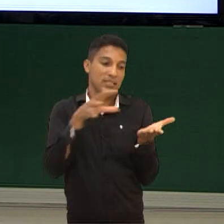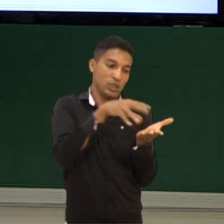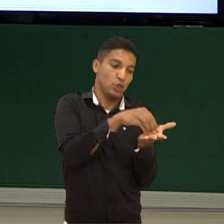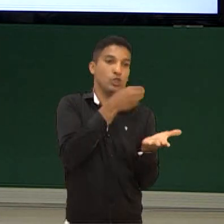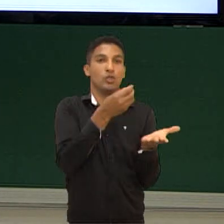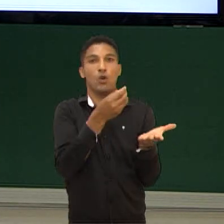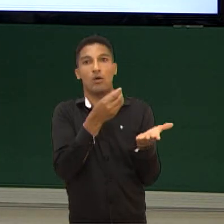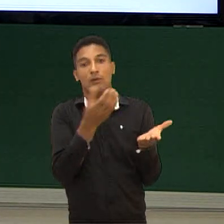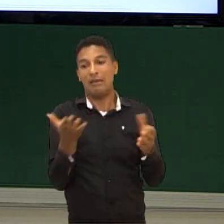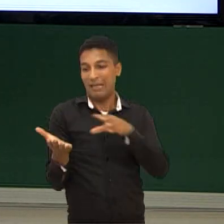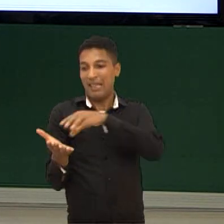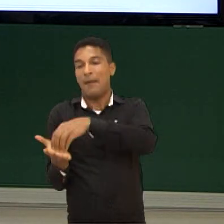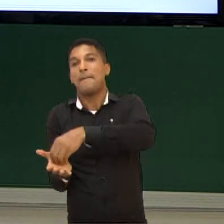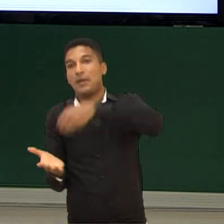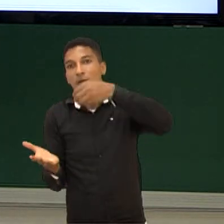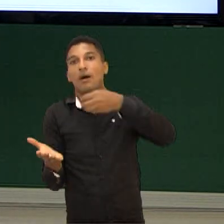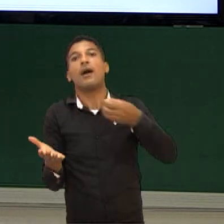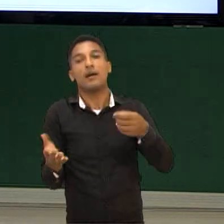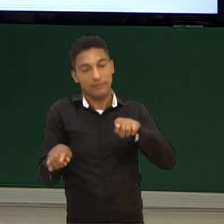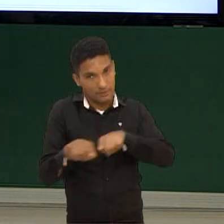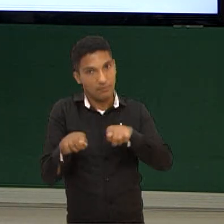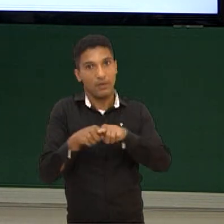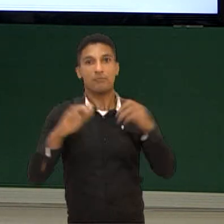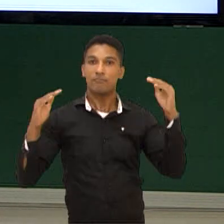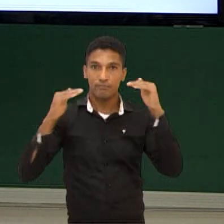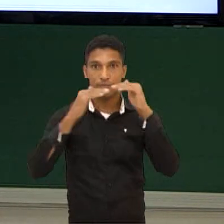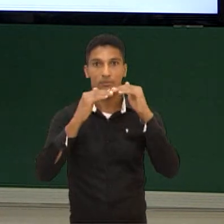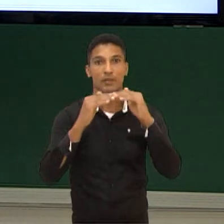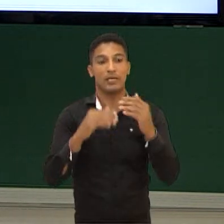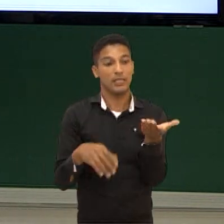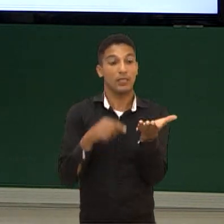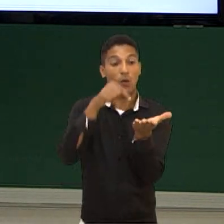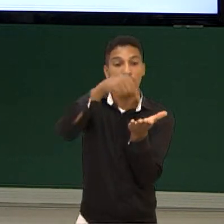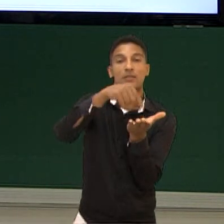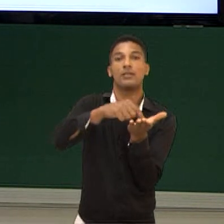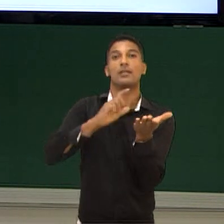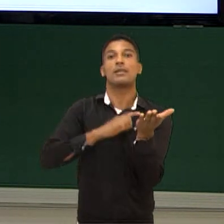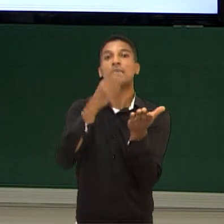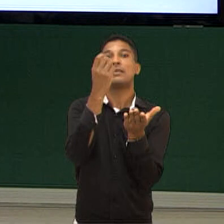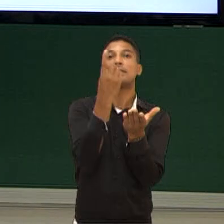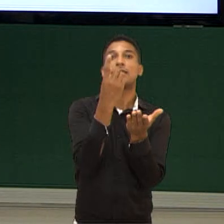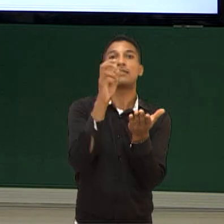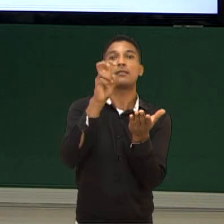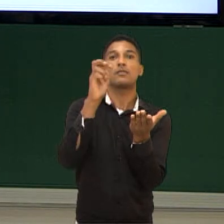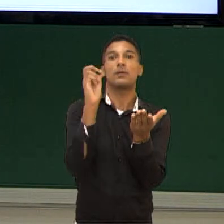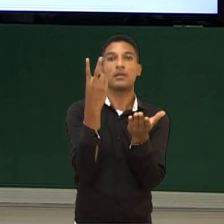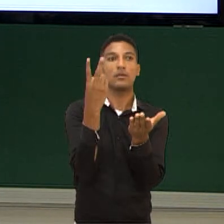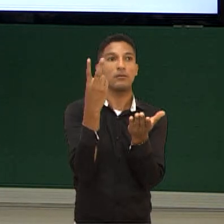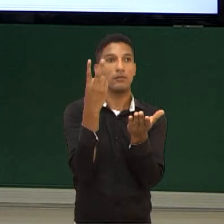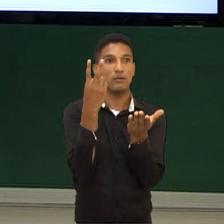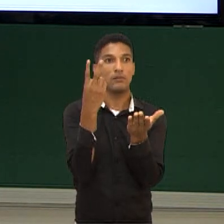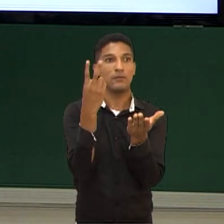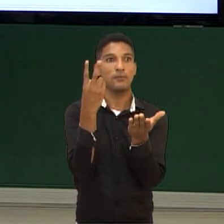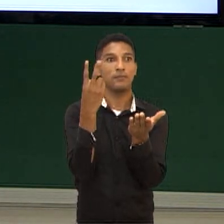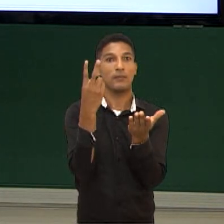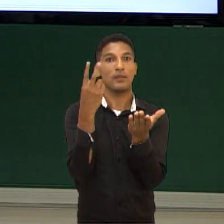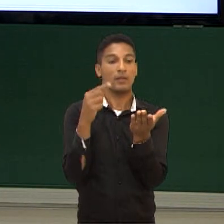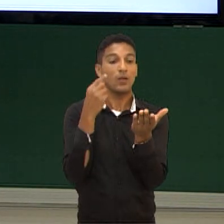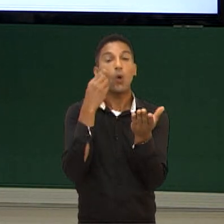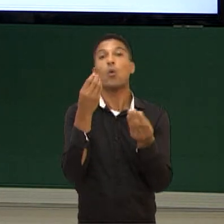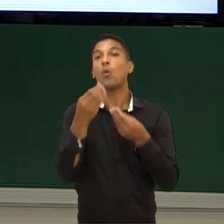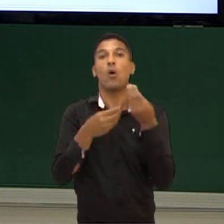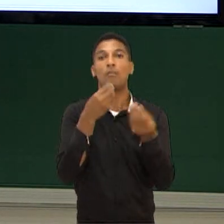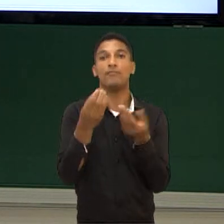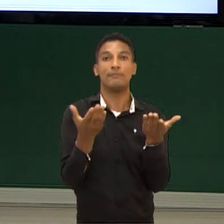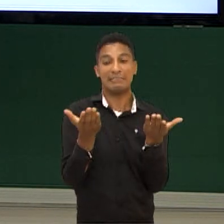outro. Nesse caso, eu preciso tirar 152 para que o meu x fique sozinho.